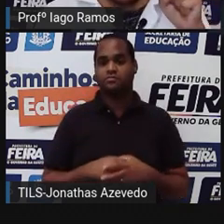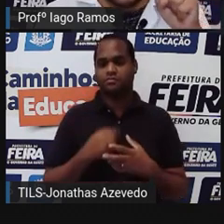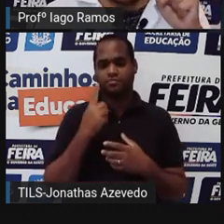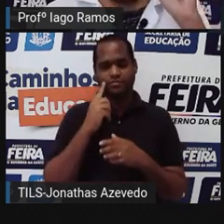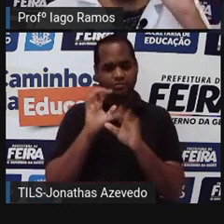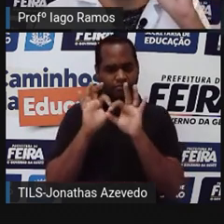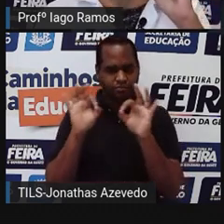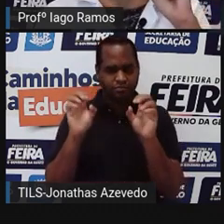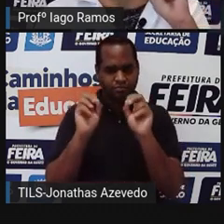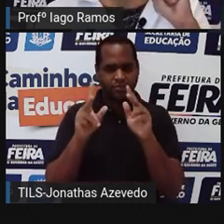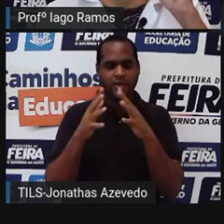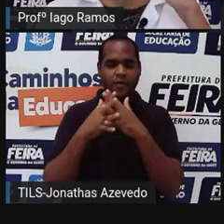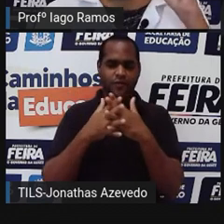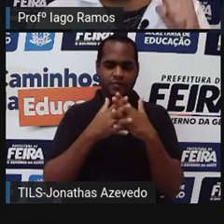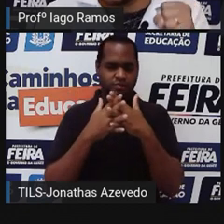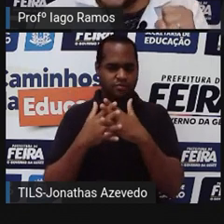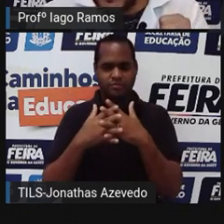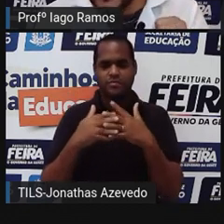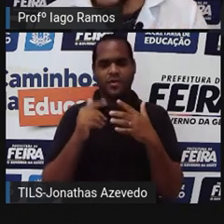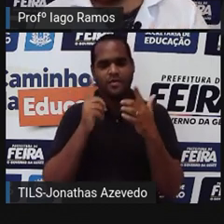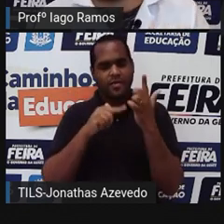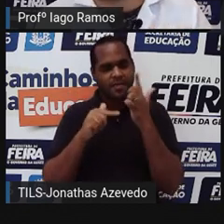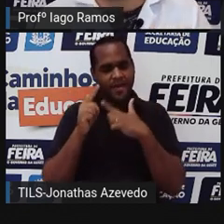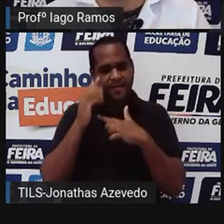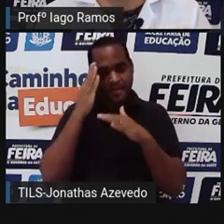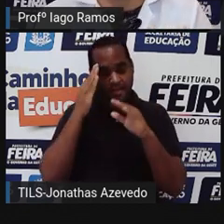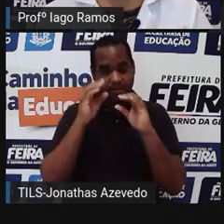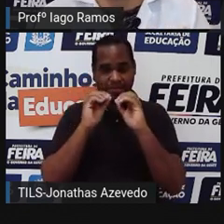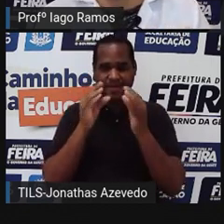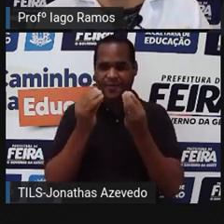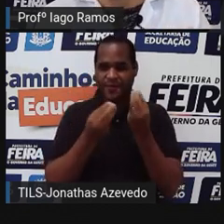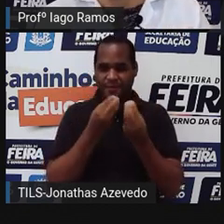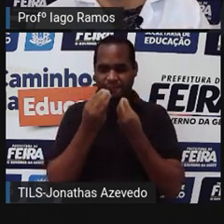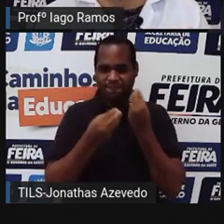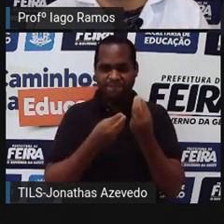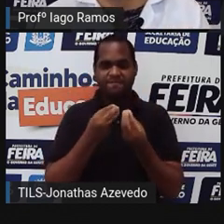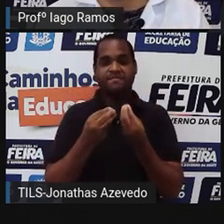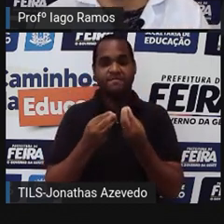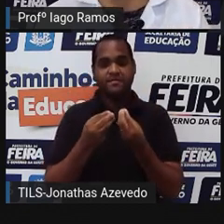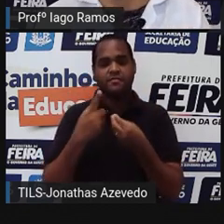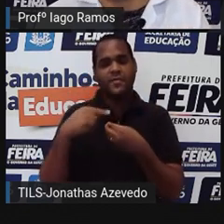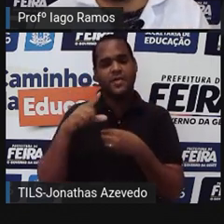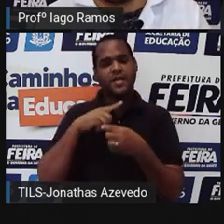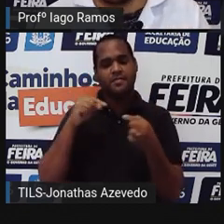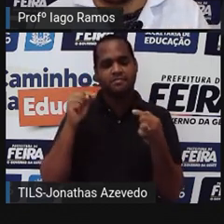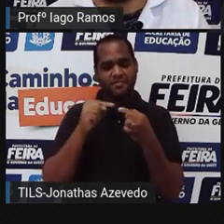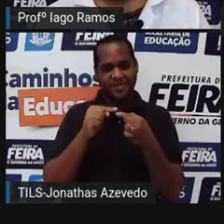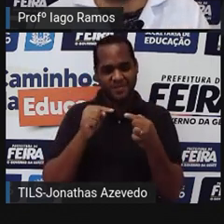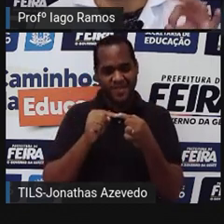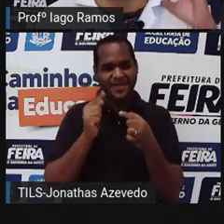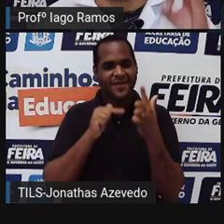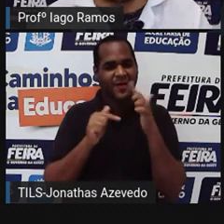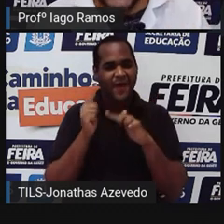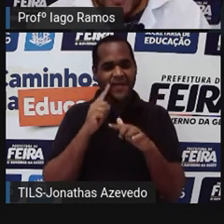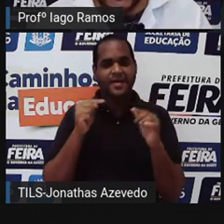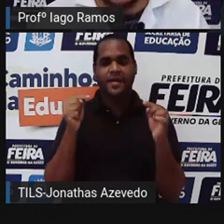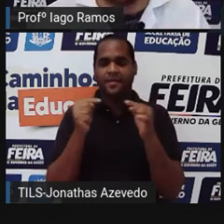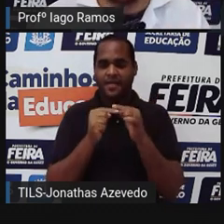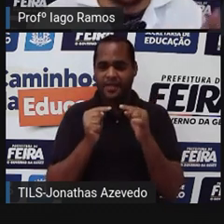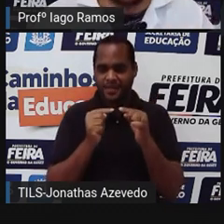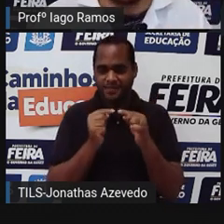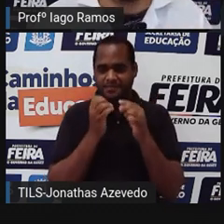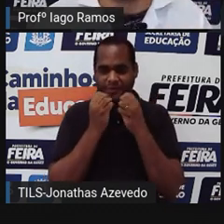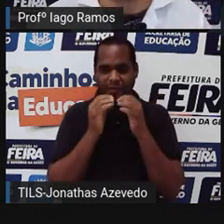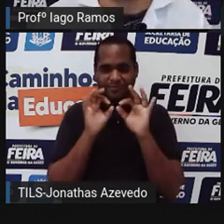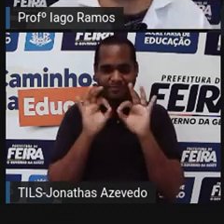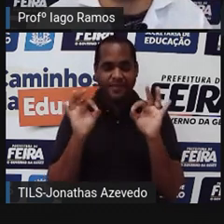para não ficar confuso, eu sei que a gente só consegue entender direitinho se a gente aplicar. Então vamos aplicar isso aqui